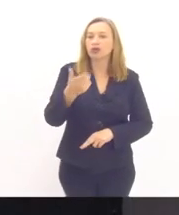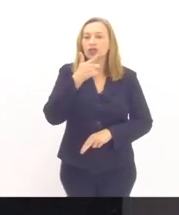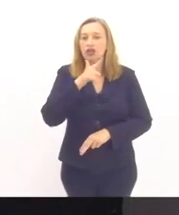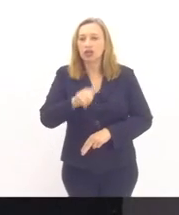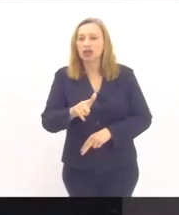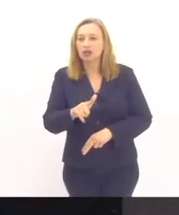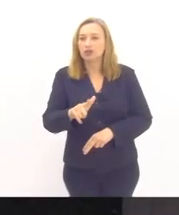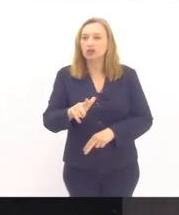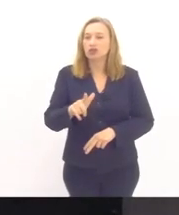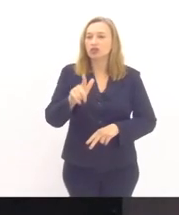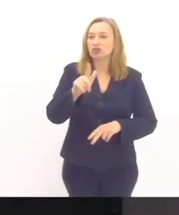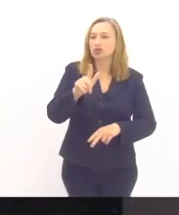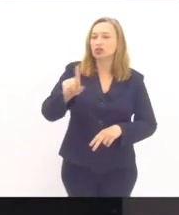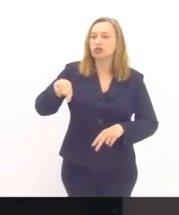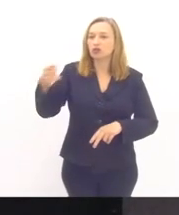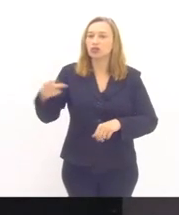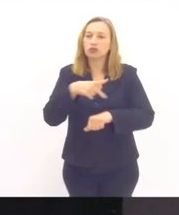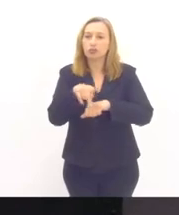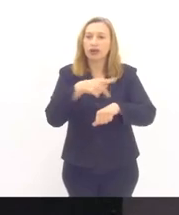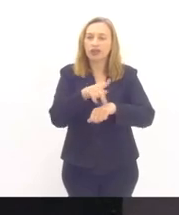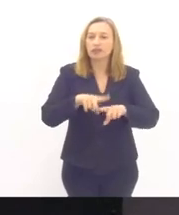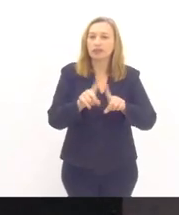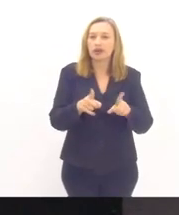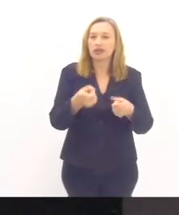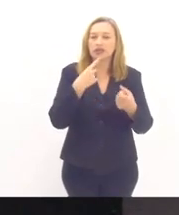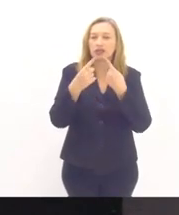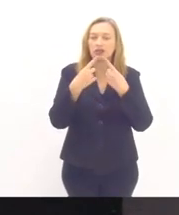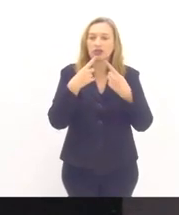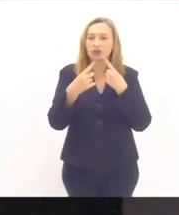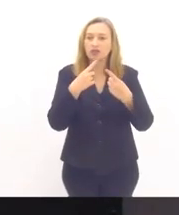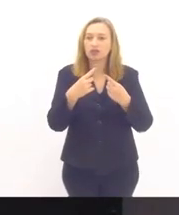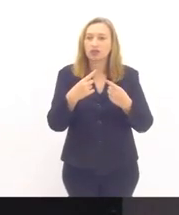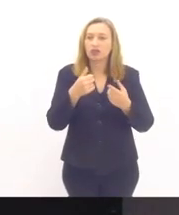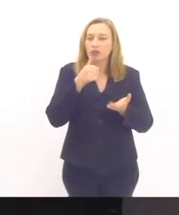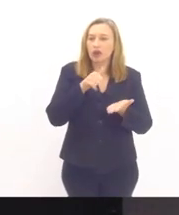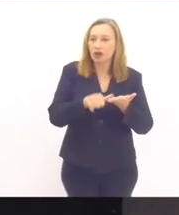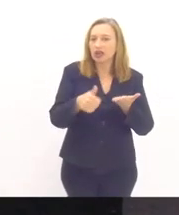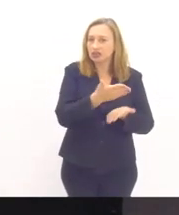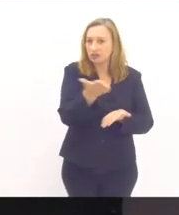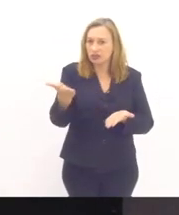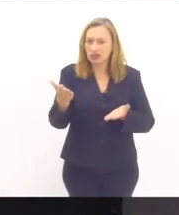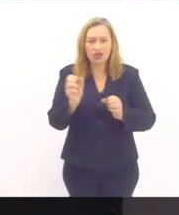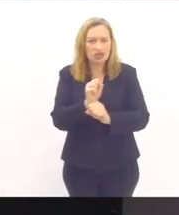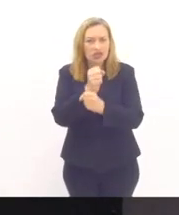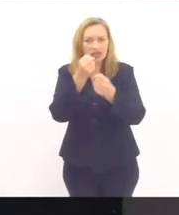estrangeiras modernas, mas esse debate nos permite, como a carta de vocês posiciona com muita